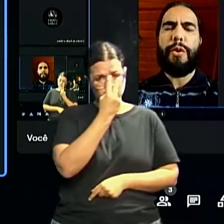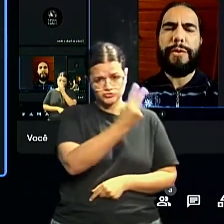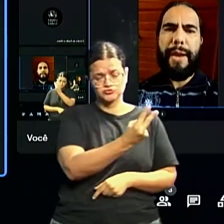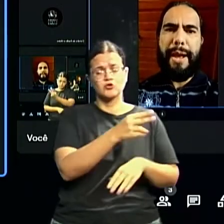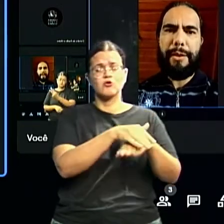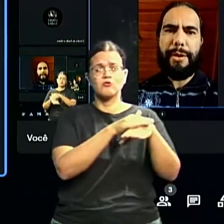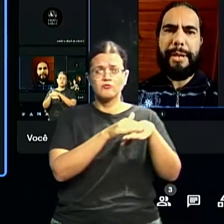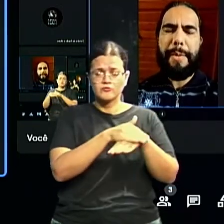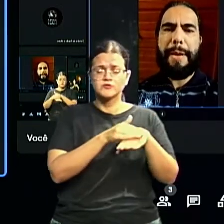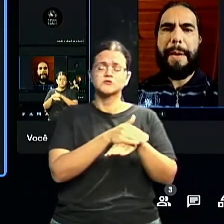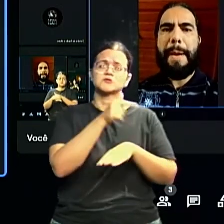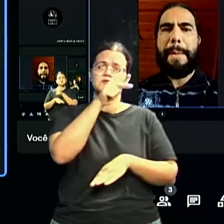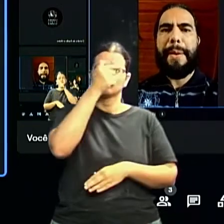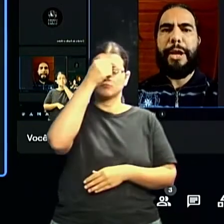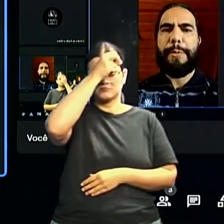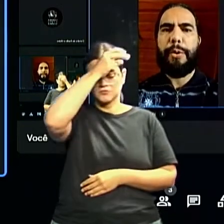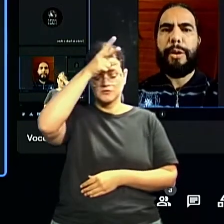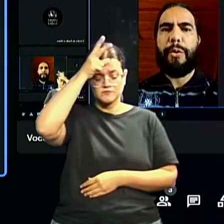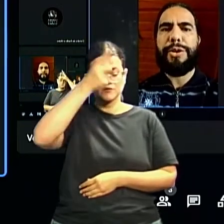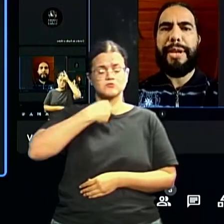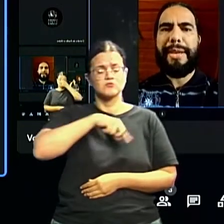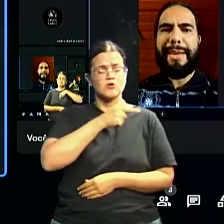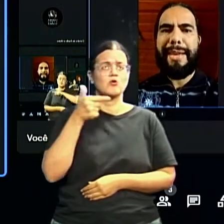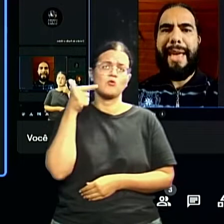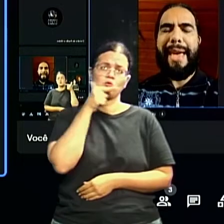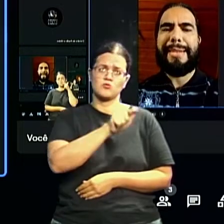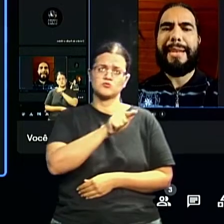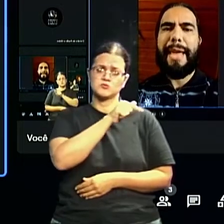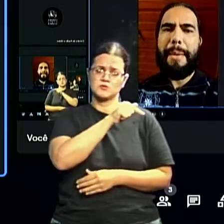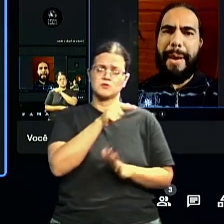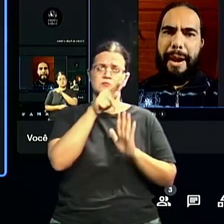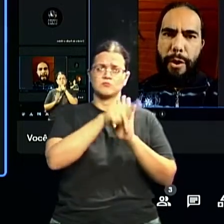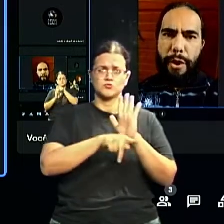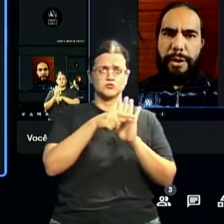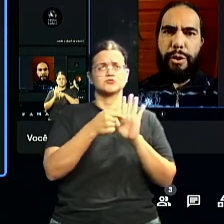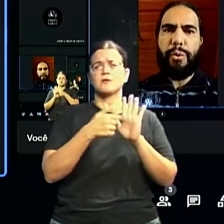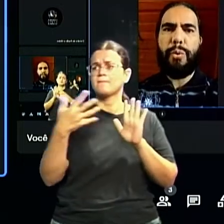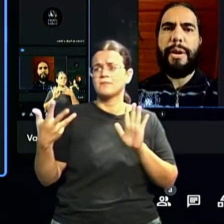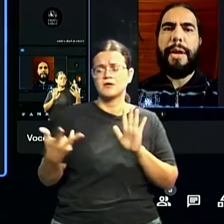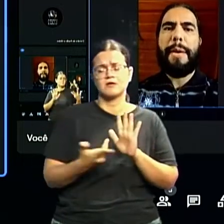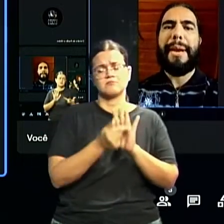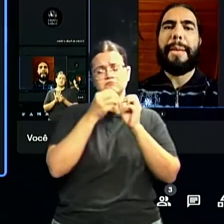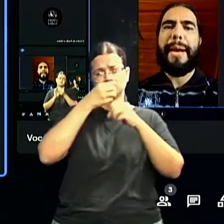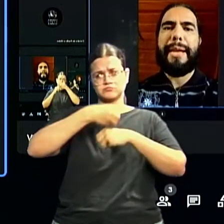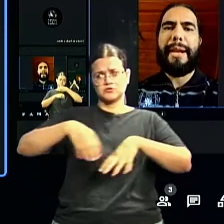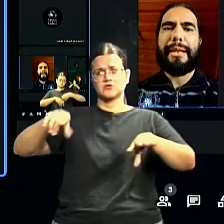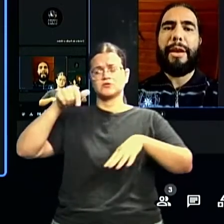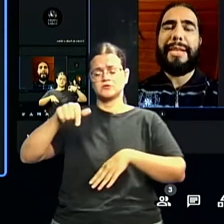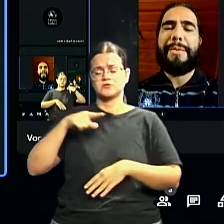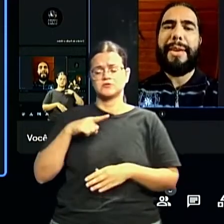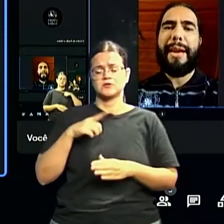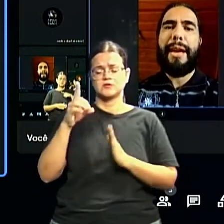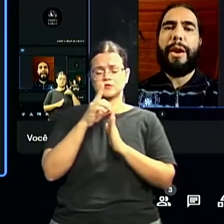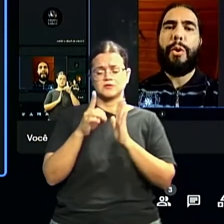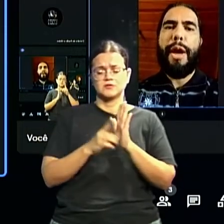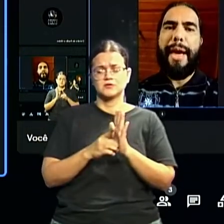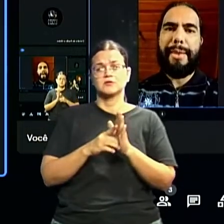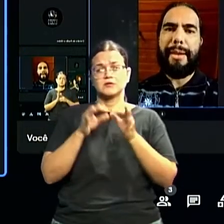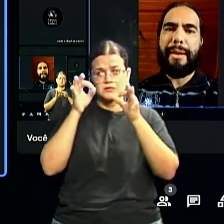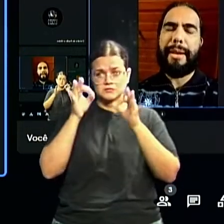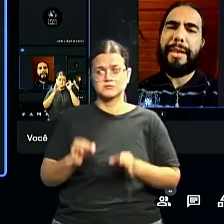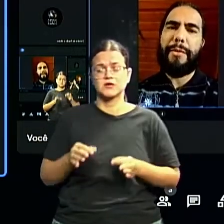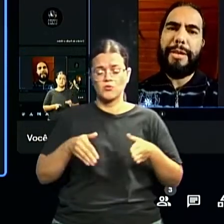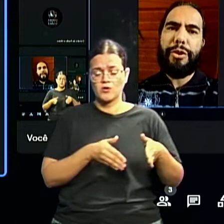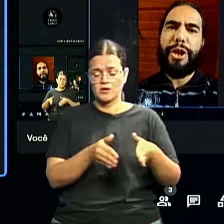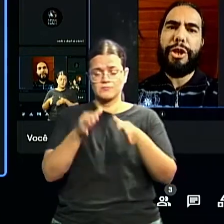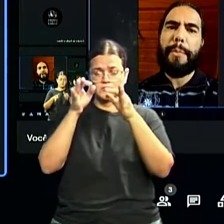você, como outros vereadores também, para a gente poder conseguir essa ideia maravilhosa sua, mas da maneira, talvez, da via